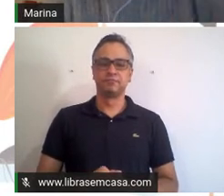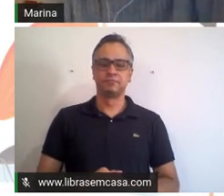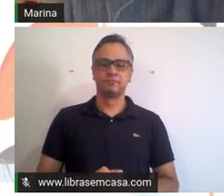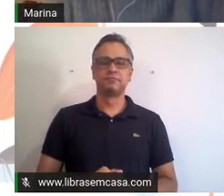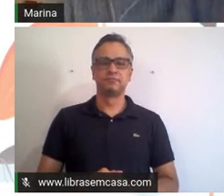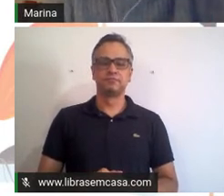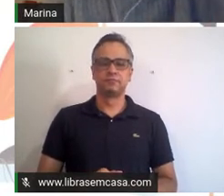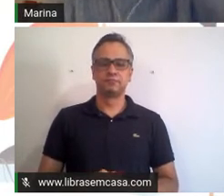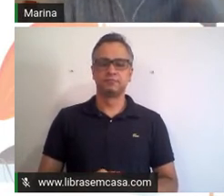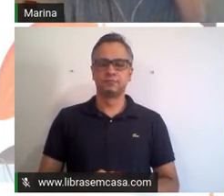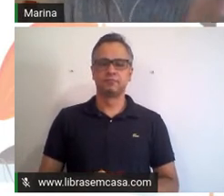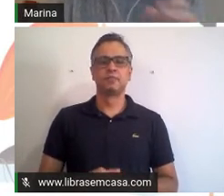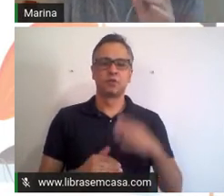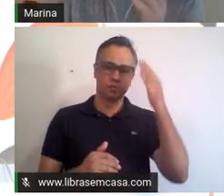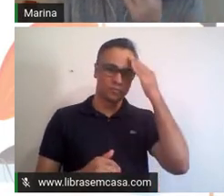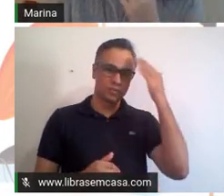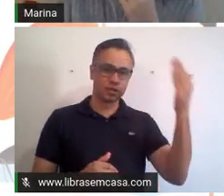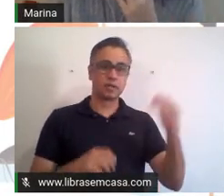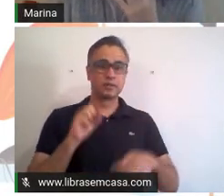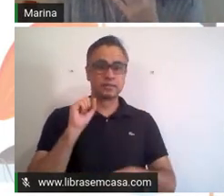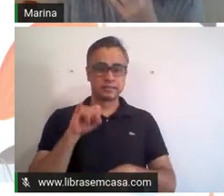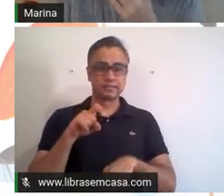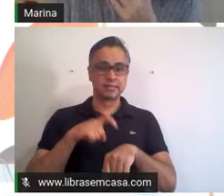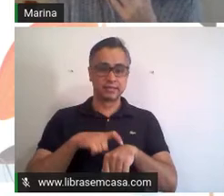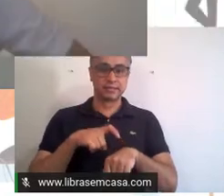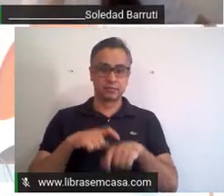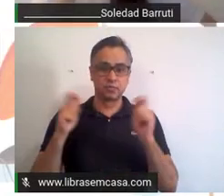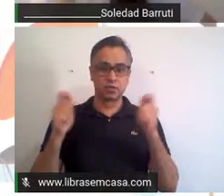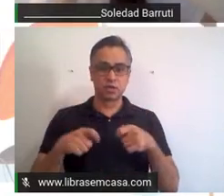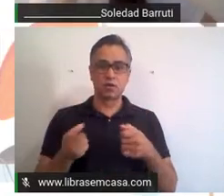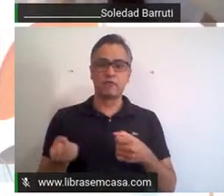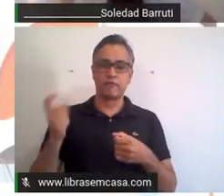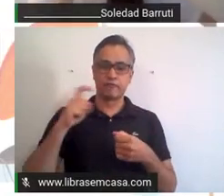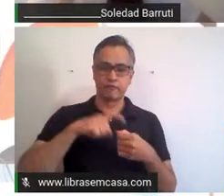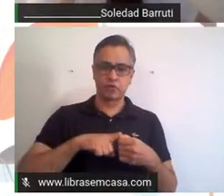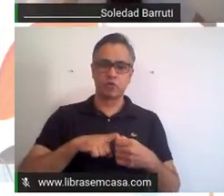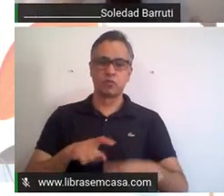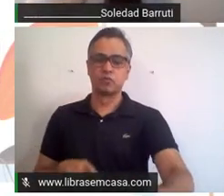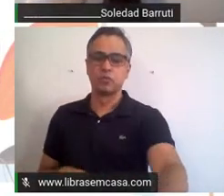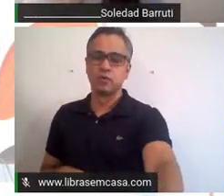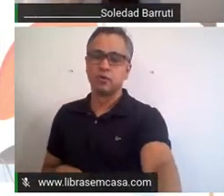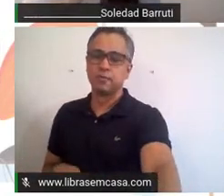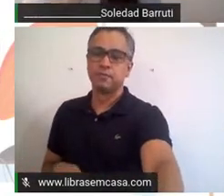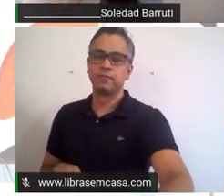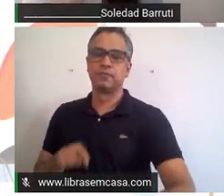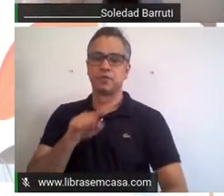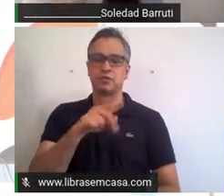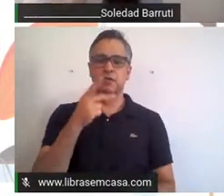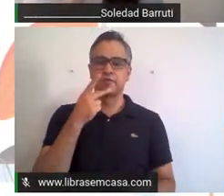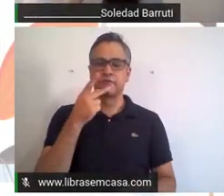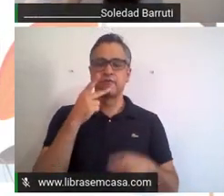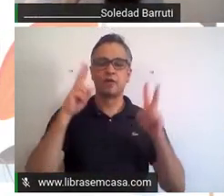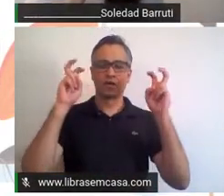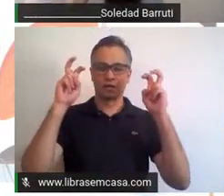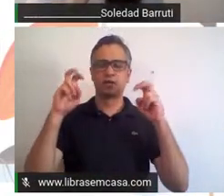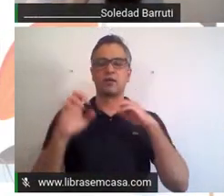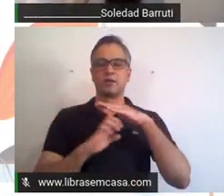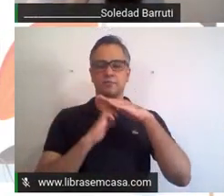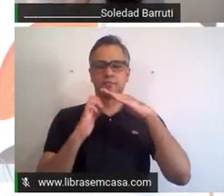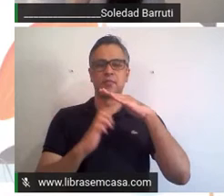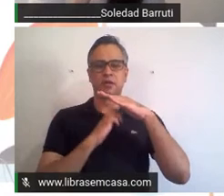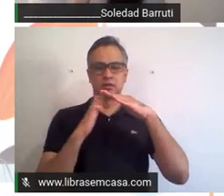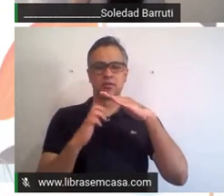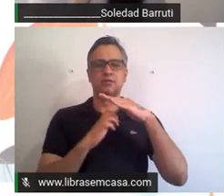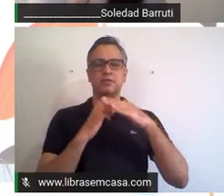Obrigada, Soledad. Se a gente tiver tempo, eu vou querer voltar para esse ponto que você fala das corporações, porque também é uma das coisas que veio desse relatório